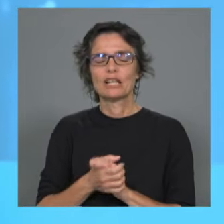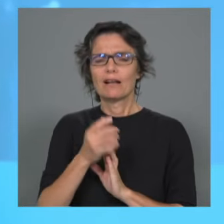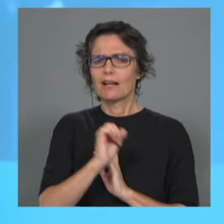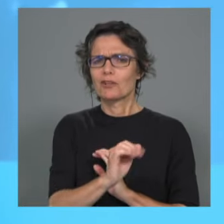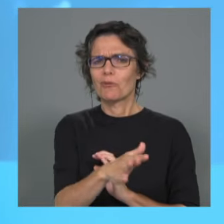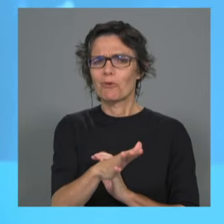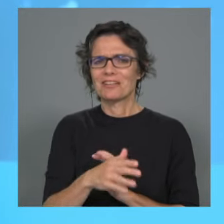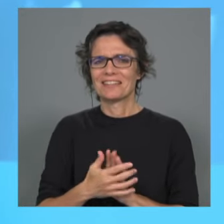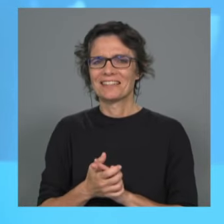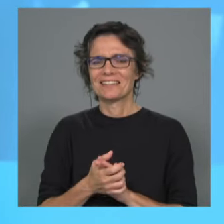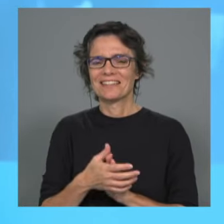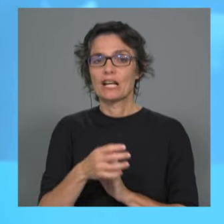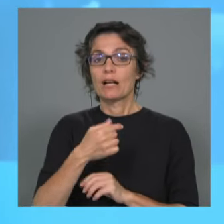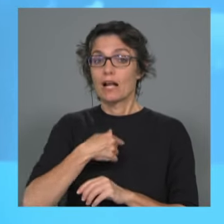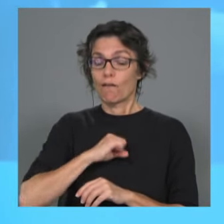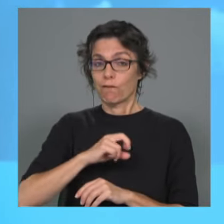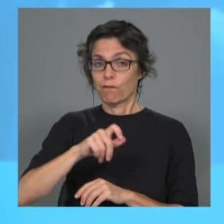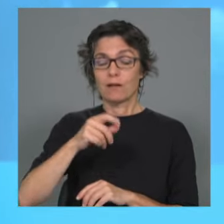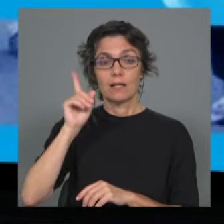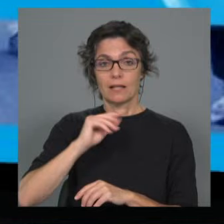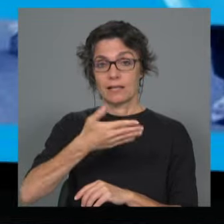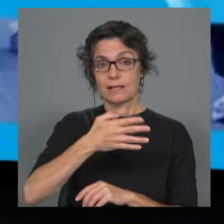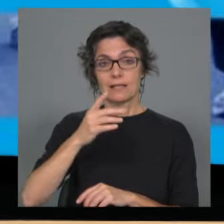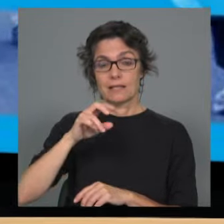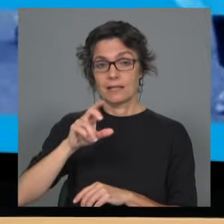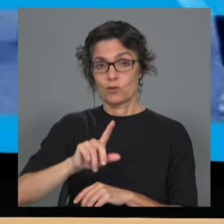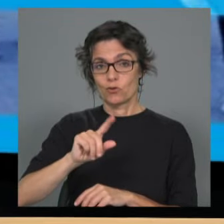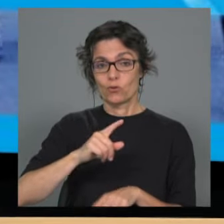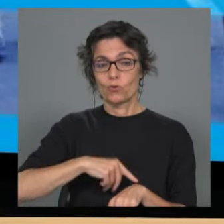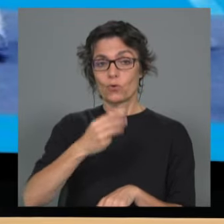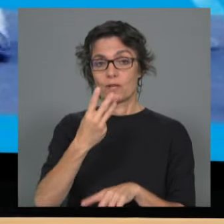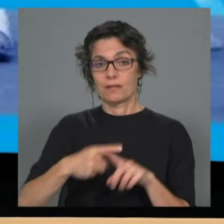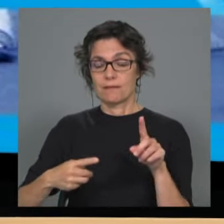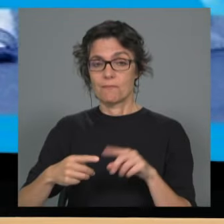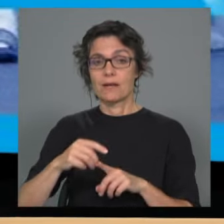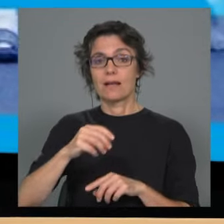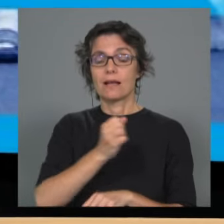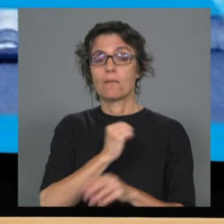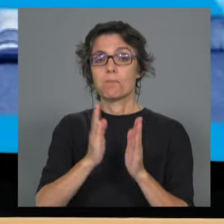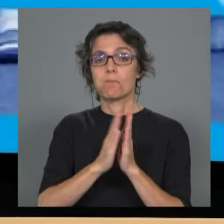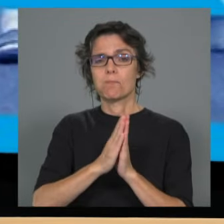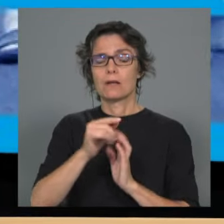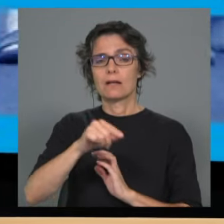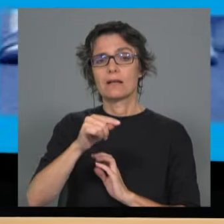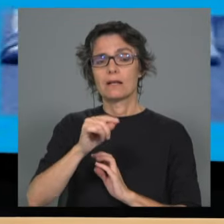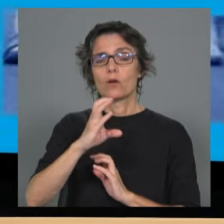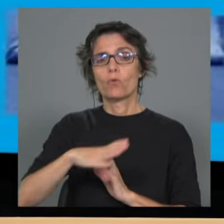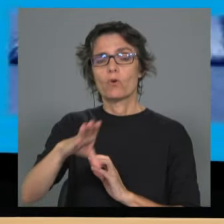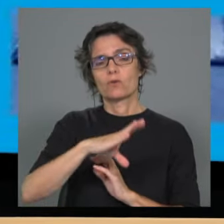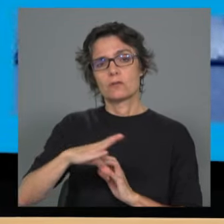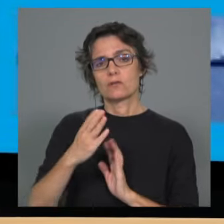terra? A minha missa vai ser no dia 17 de julho, pelas 15h30, na Igreja Paroquial de Tornado, do Conselho das Escolas da